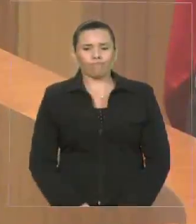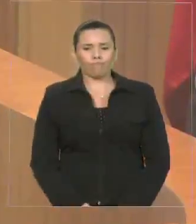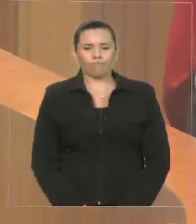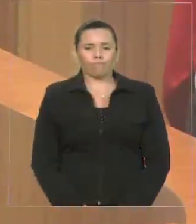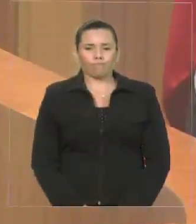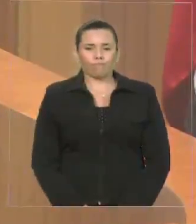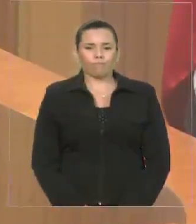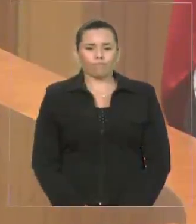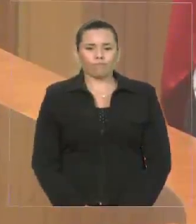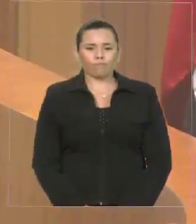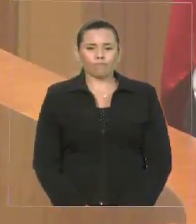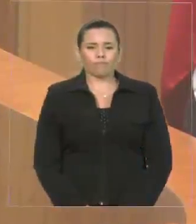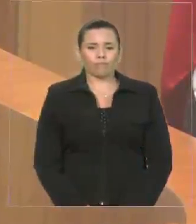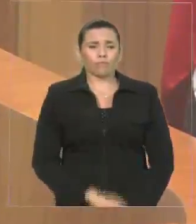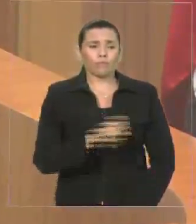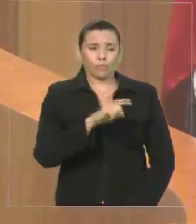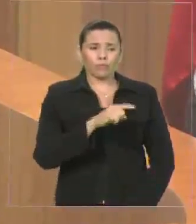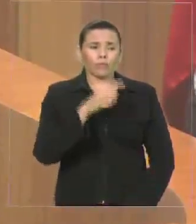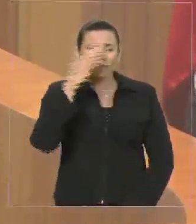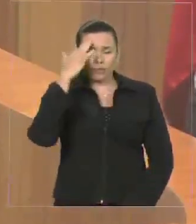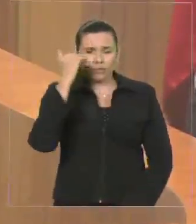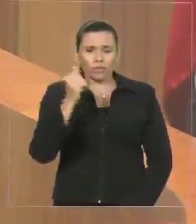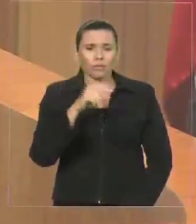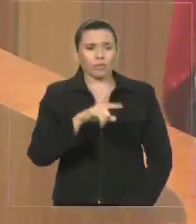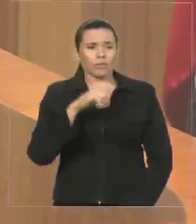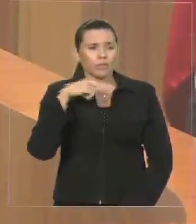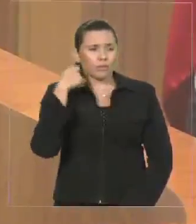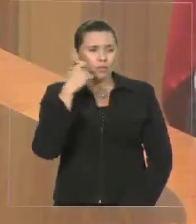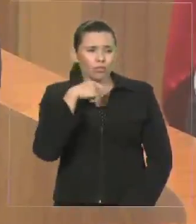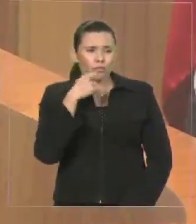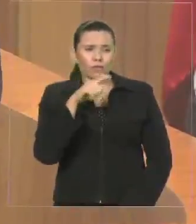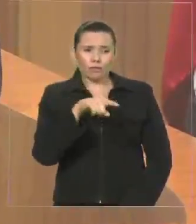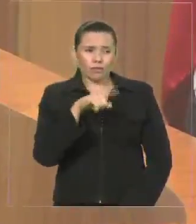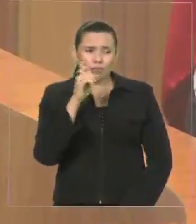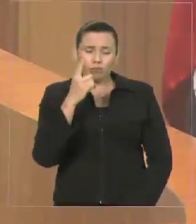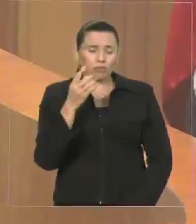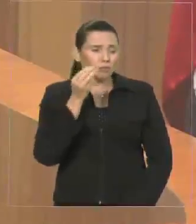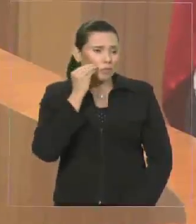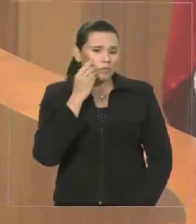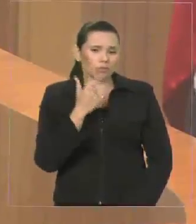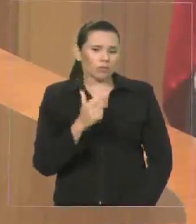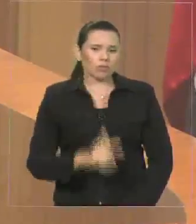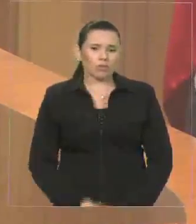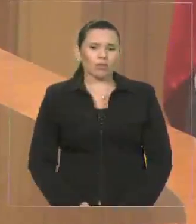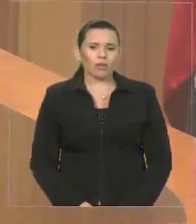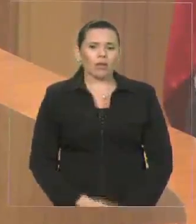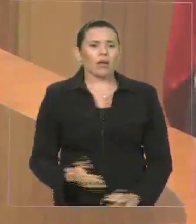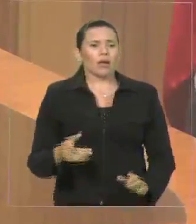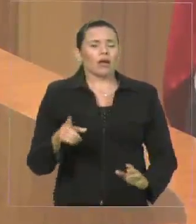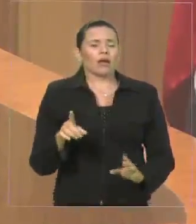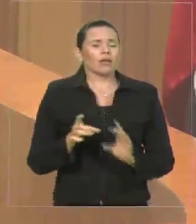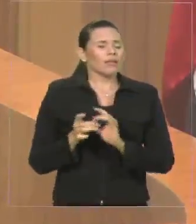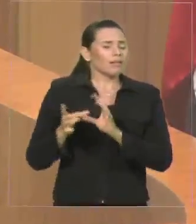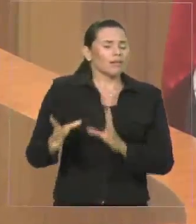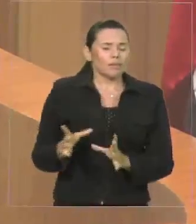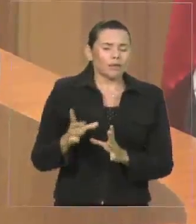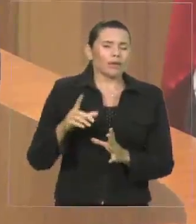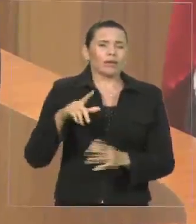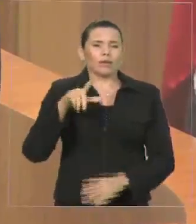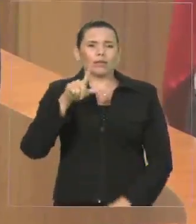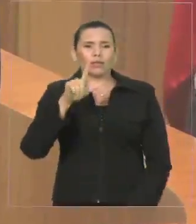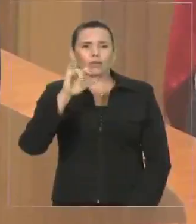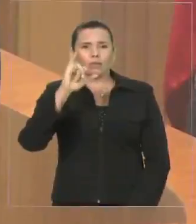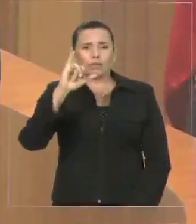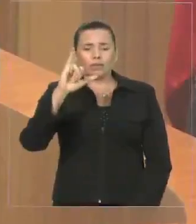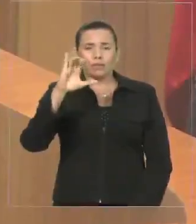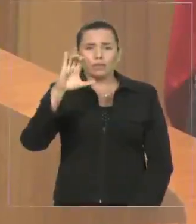consente que não é advogado e não tem, chegou ao cúmulo de dizer que uma dispensa de licitação só acontece se o valor for menor do que 30